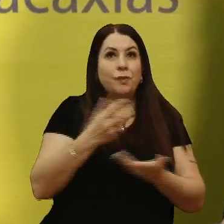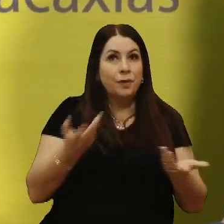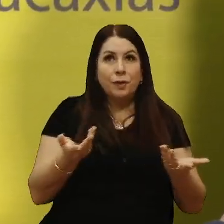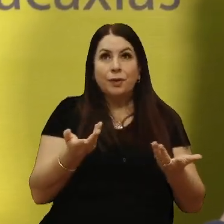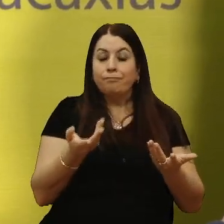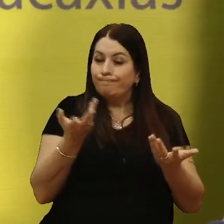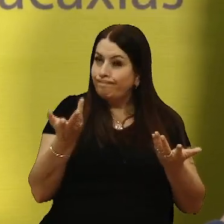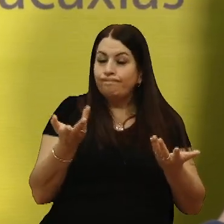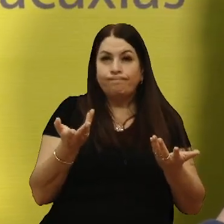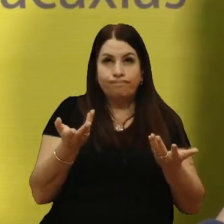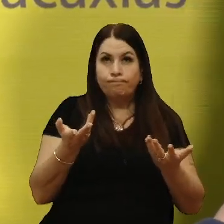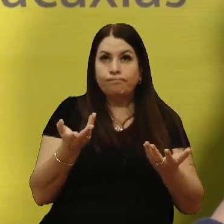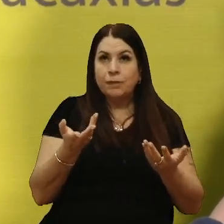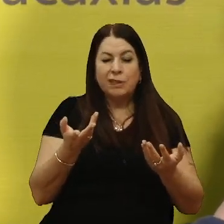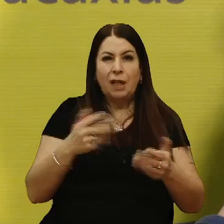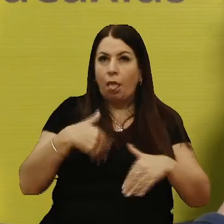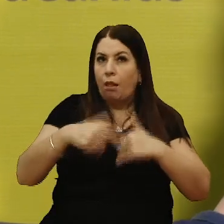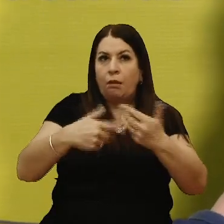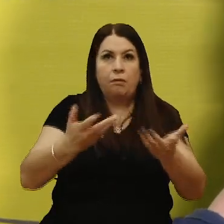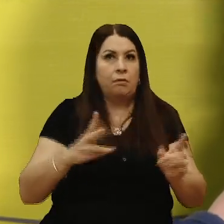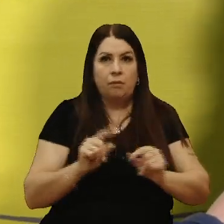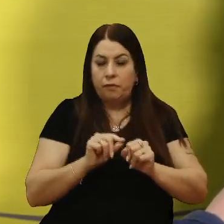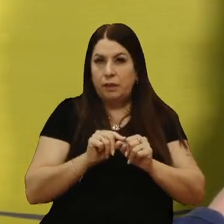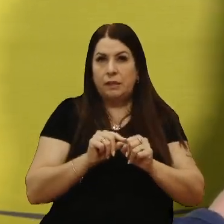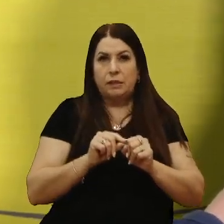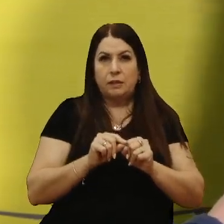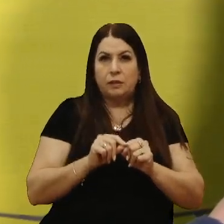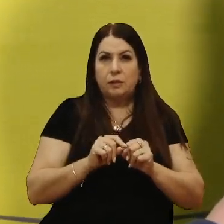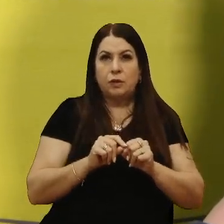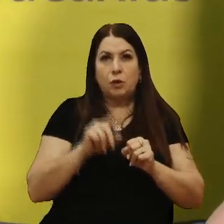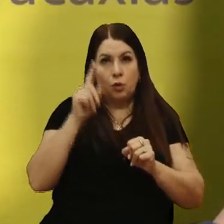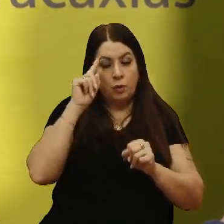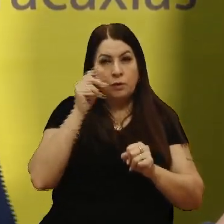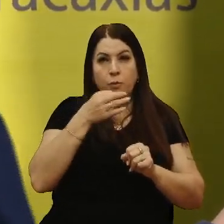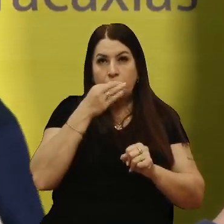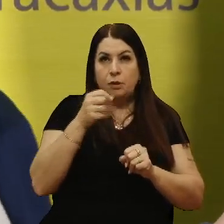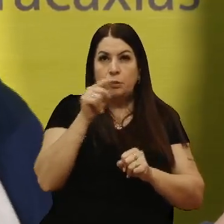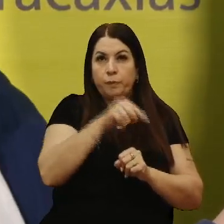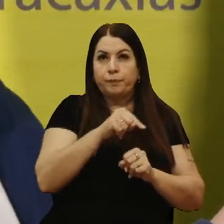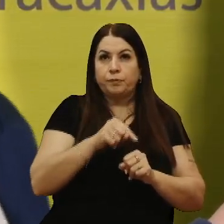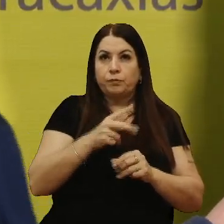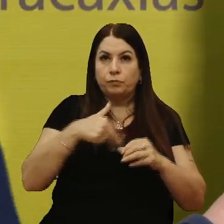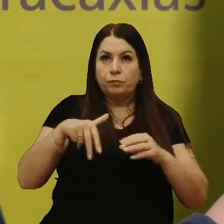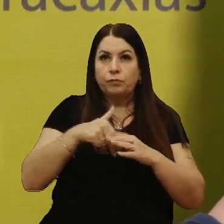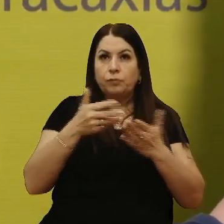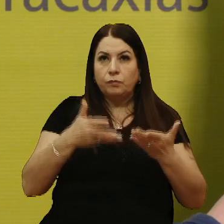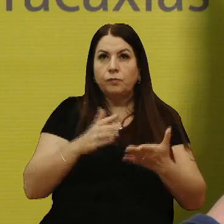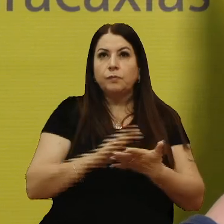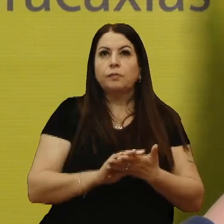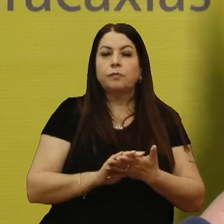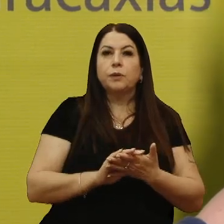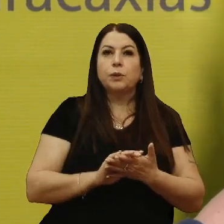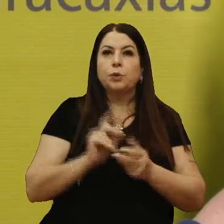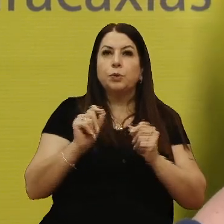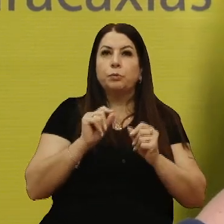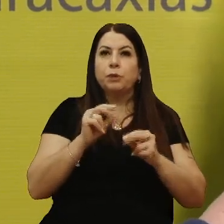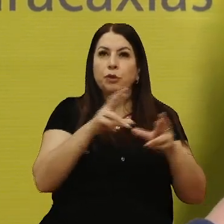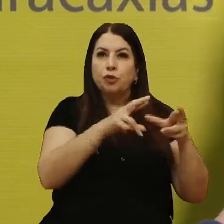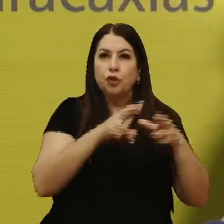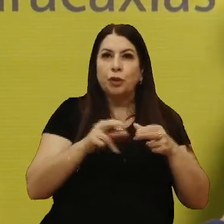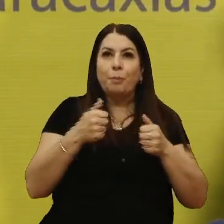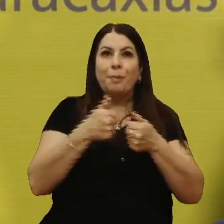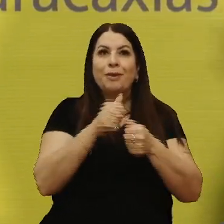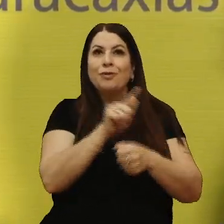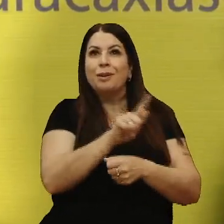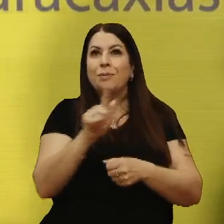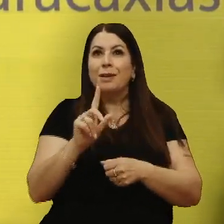e está atropelando, né? Essa é a nossa concepção, isso que a gente trouxe para o grande expediente de hoje, a questão da região das Hortênsias.